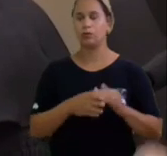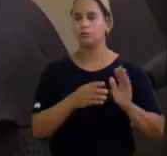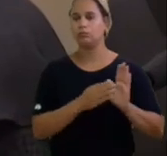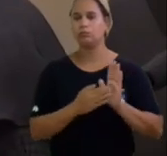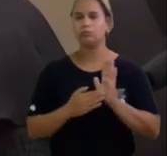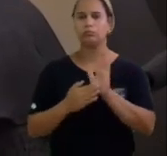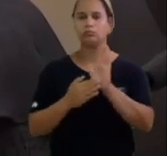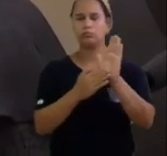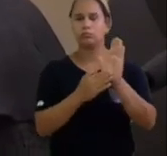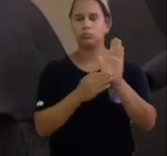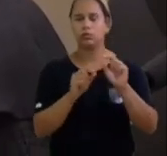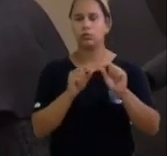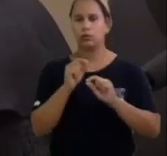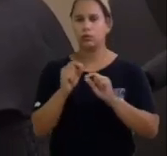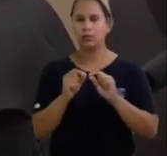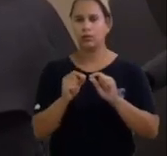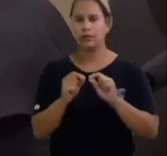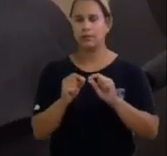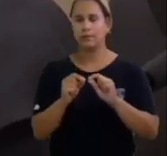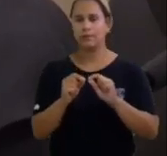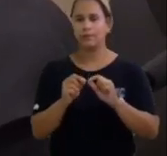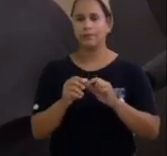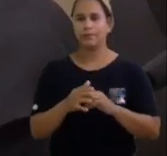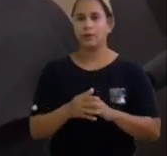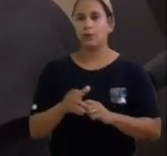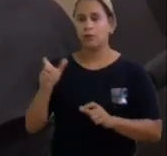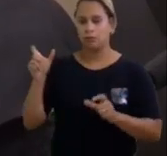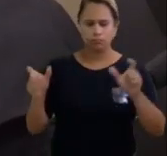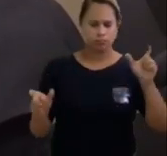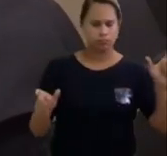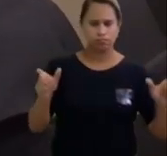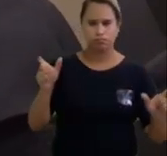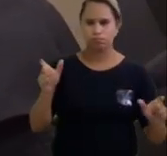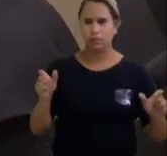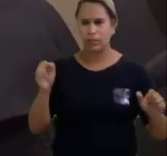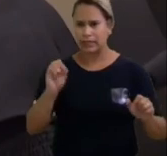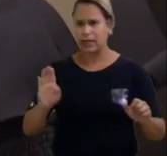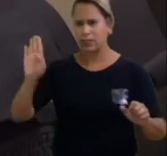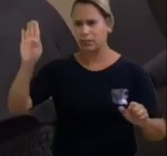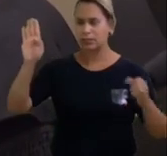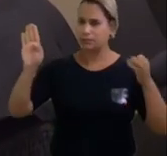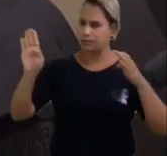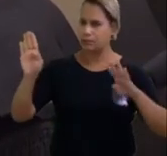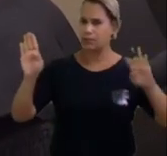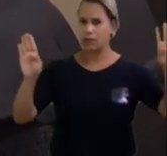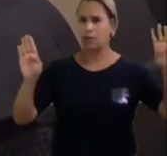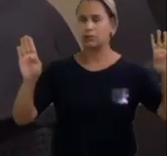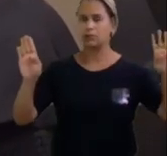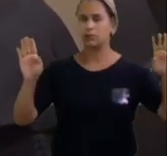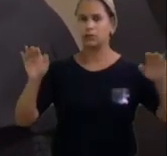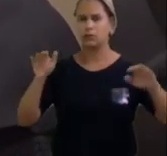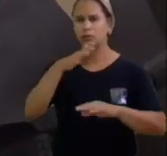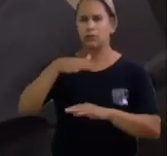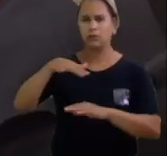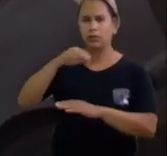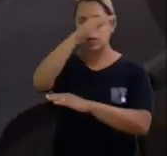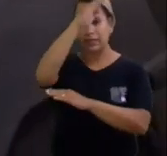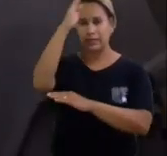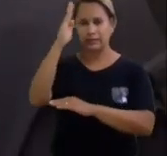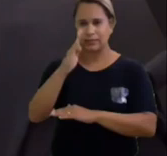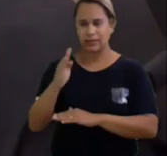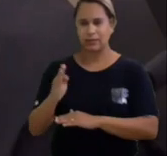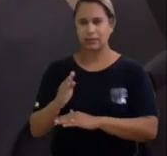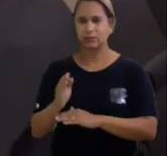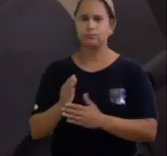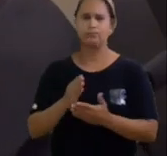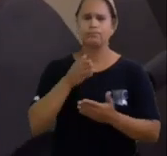isonomia entre os candidatos, considerando, sim, que uma campanha de nível nacional leva a ações que, direta ou